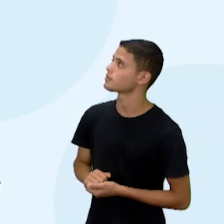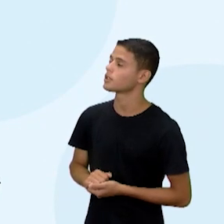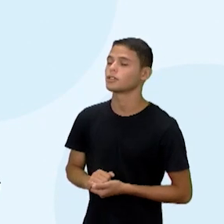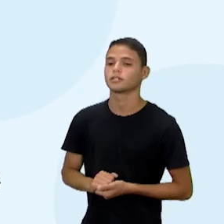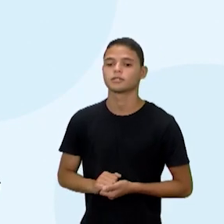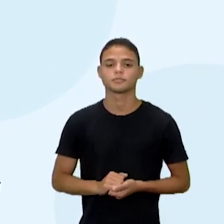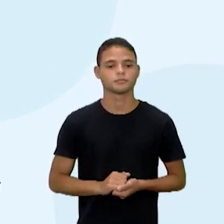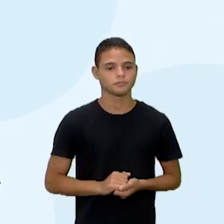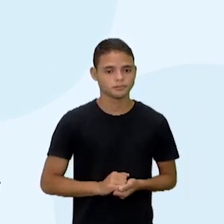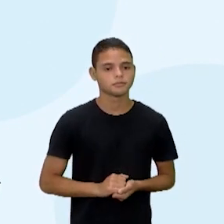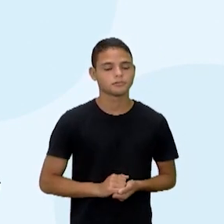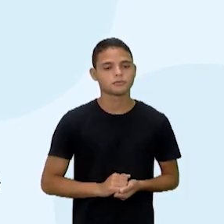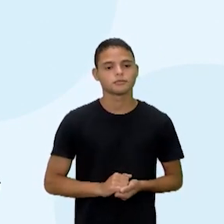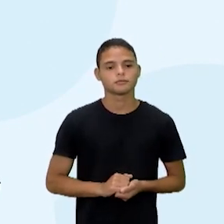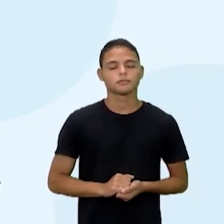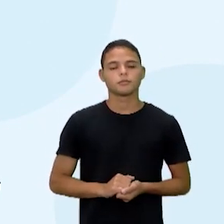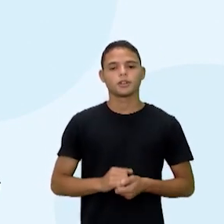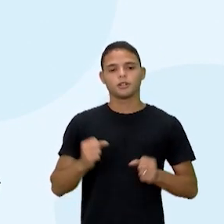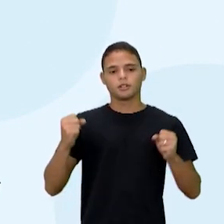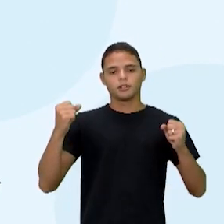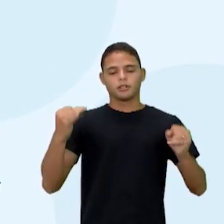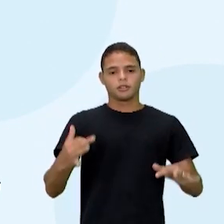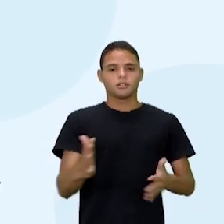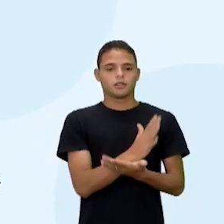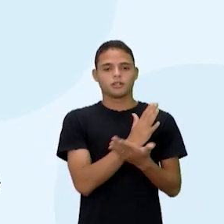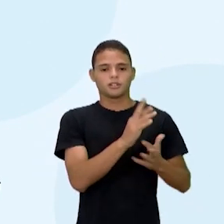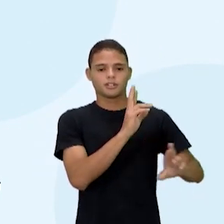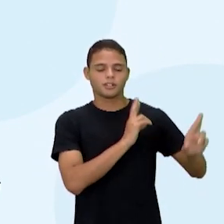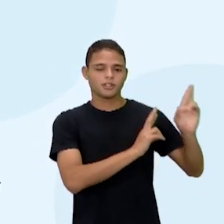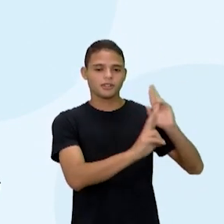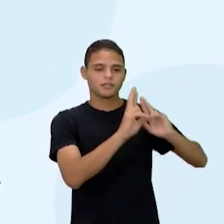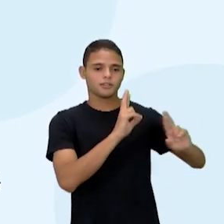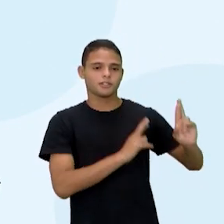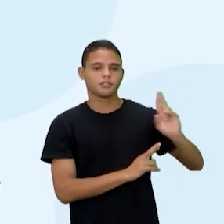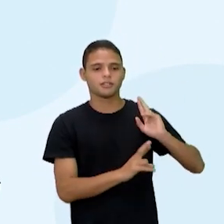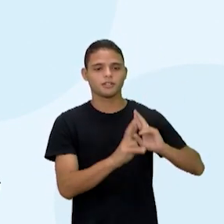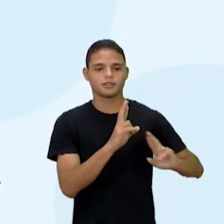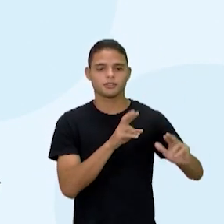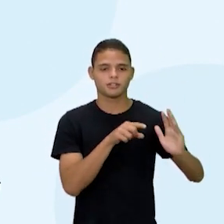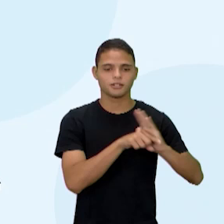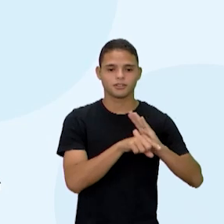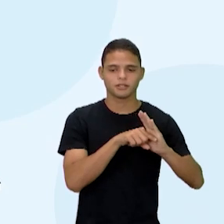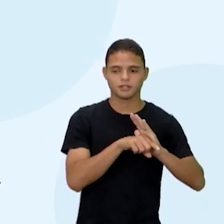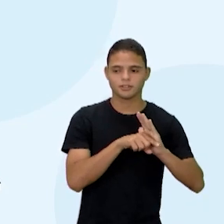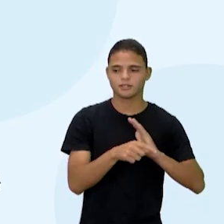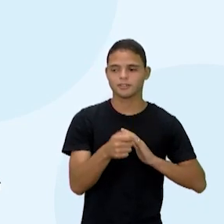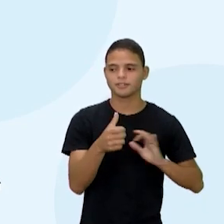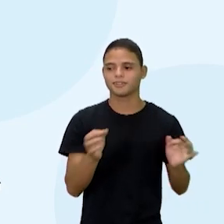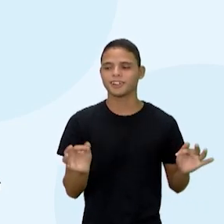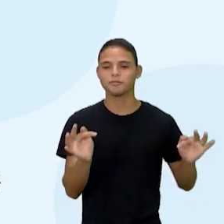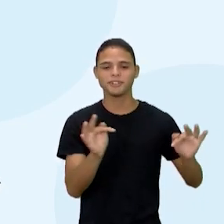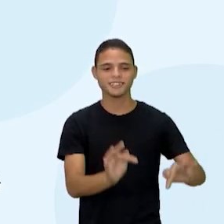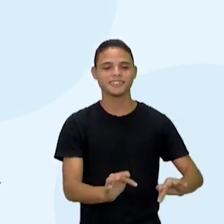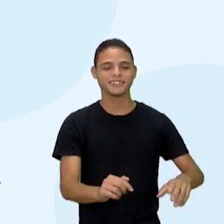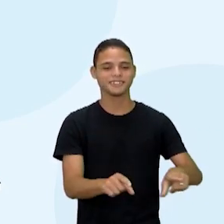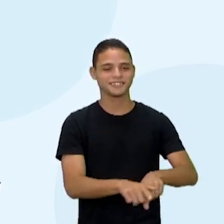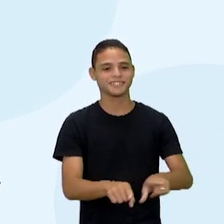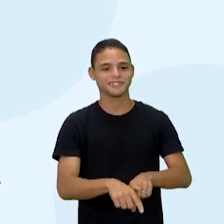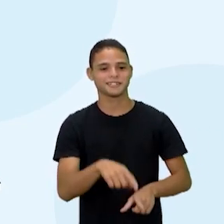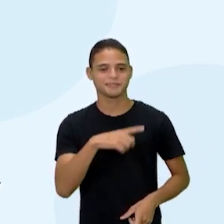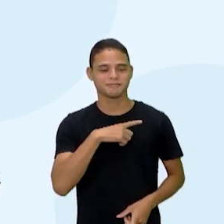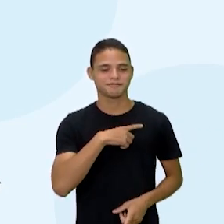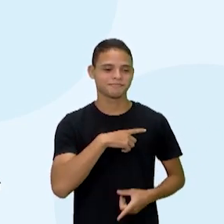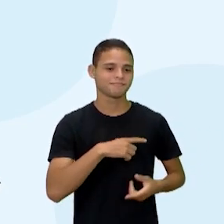Bom, então, contando um pouquinho dos resultados da minha pesquisa, né, já caminhando para o final aí da nossa conversa de